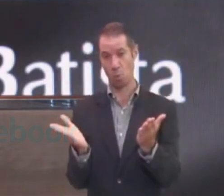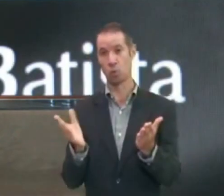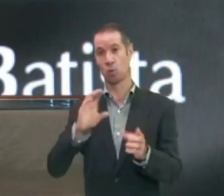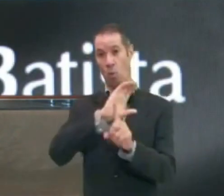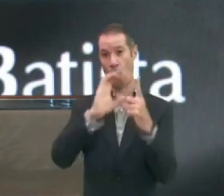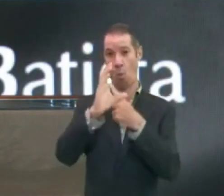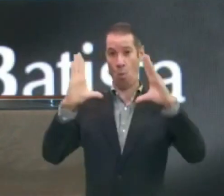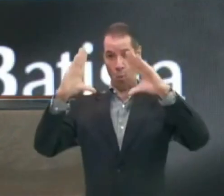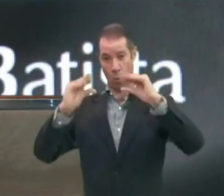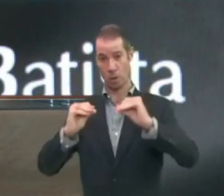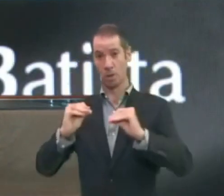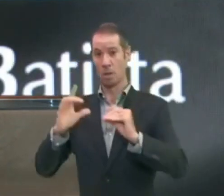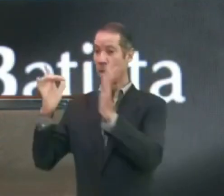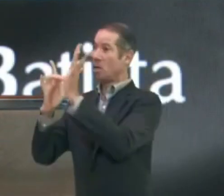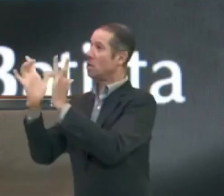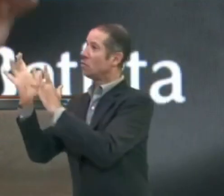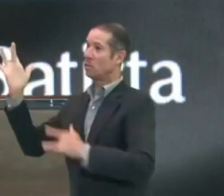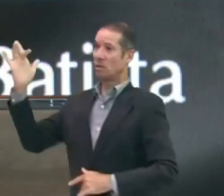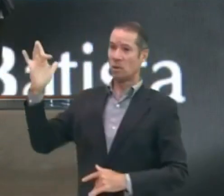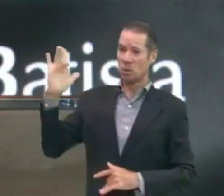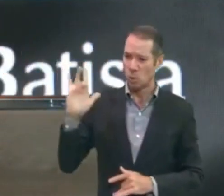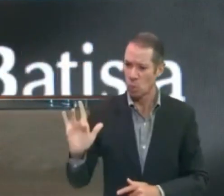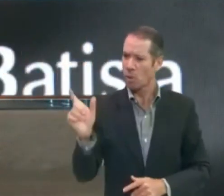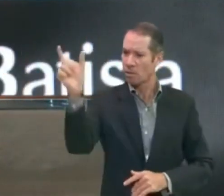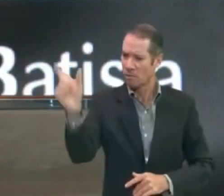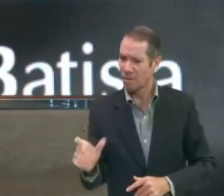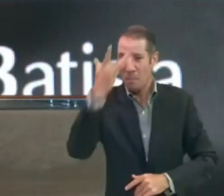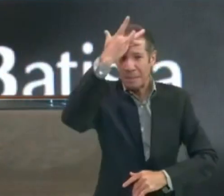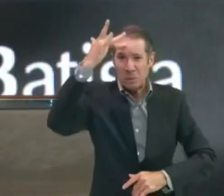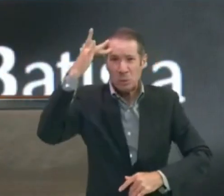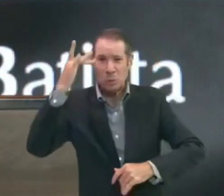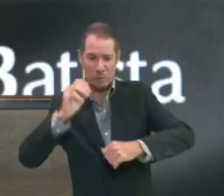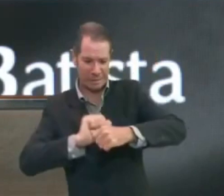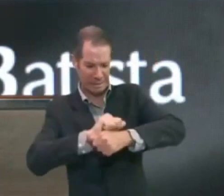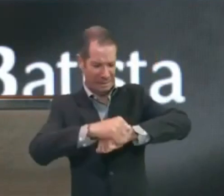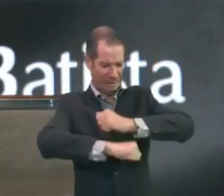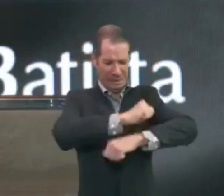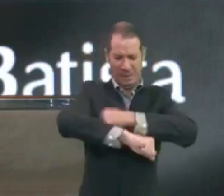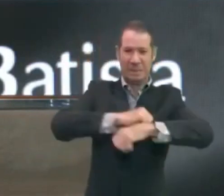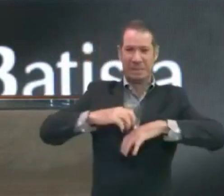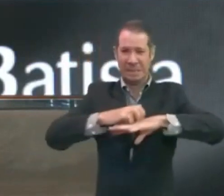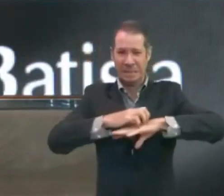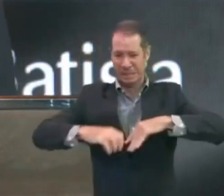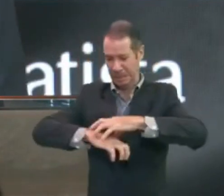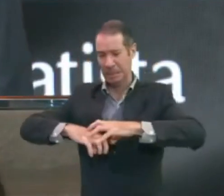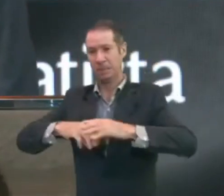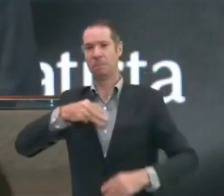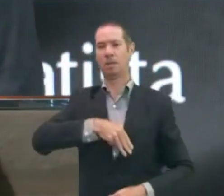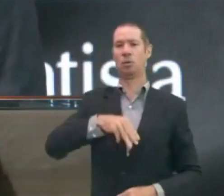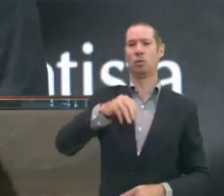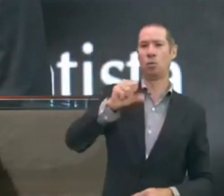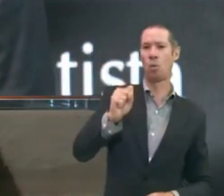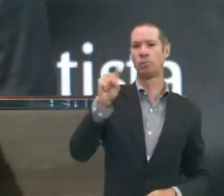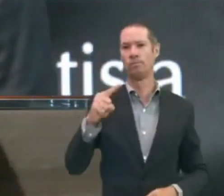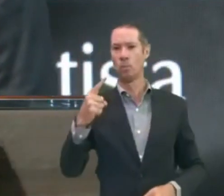noite, é o toque de Jesus na vida de um leproso. Isso se encontra em Mateus 8, versículos de 1